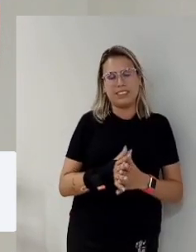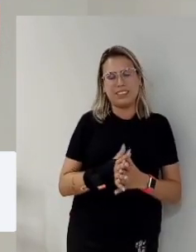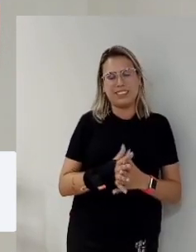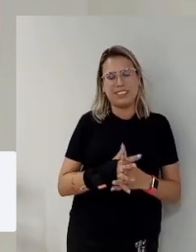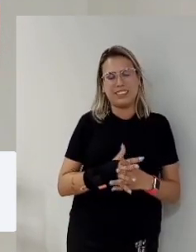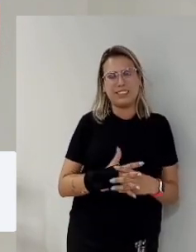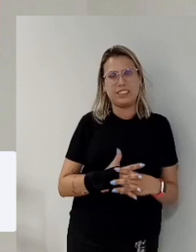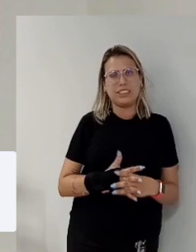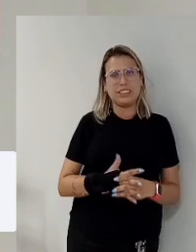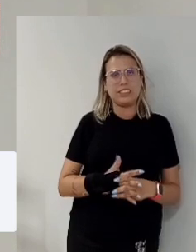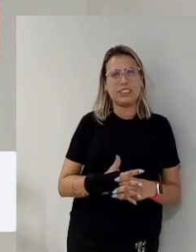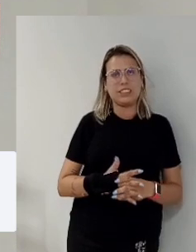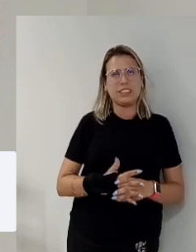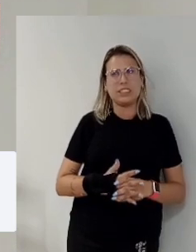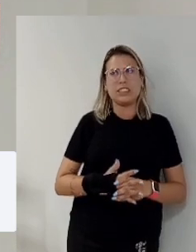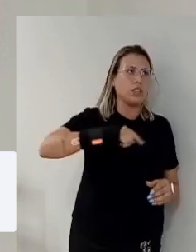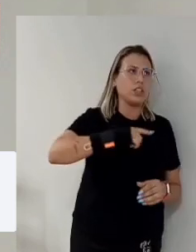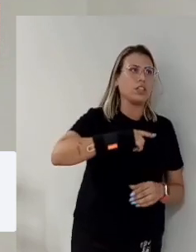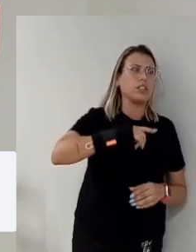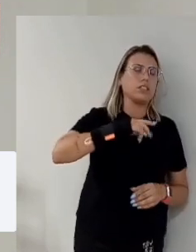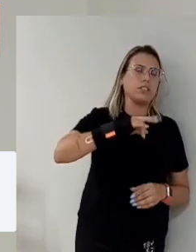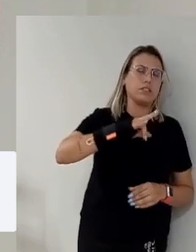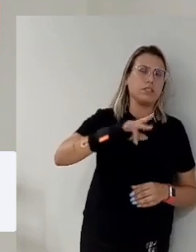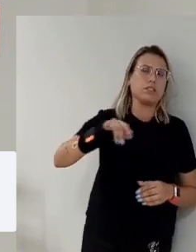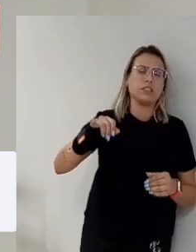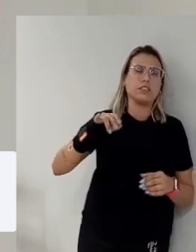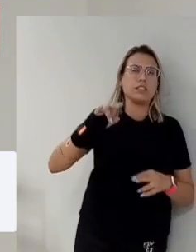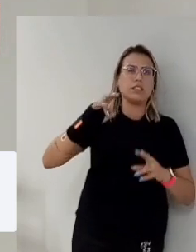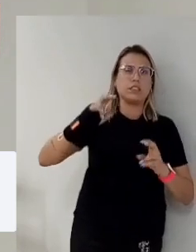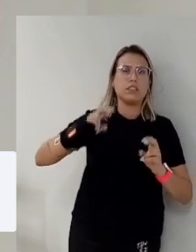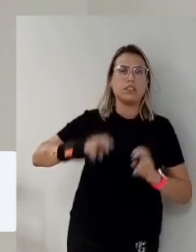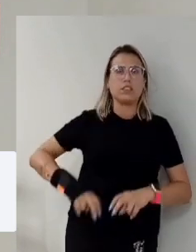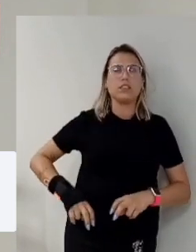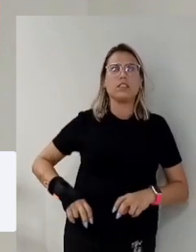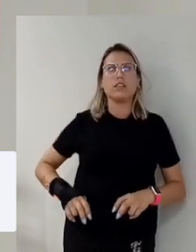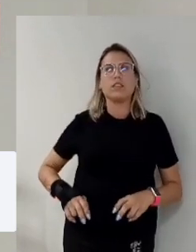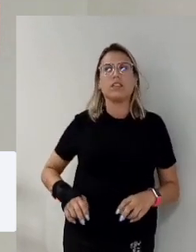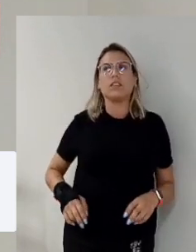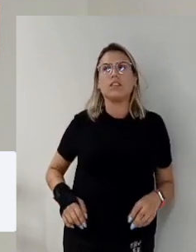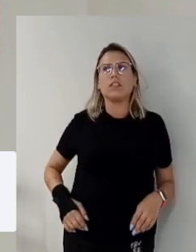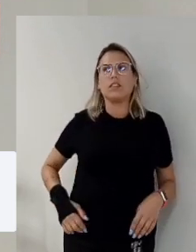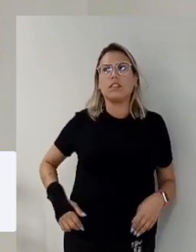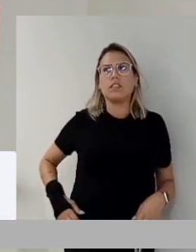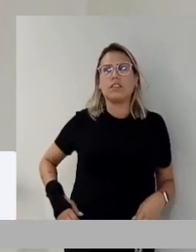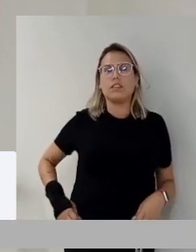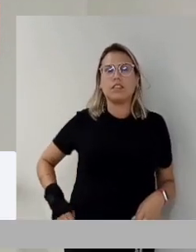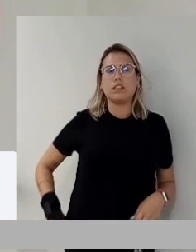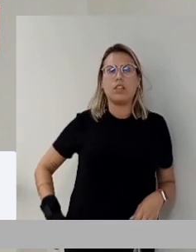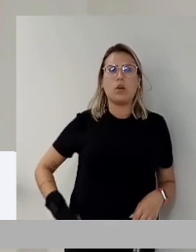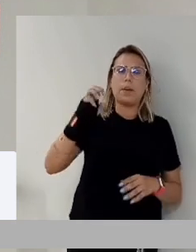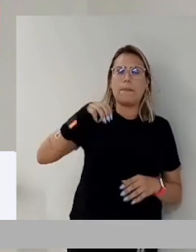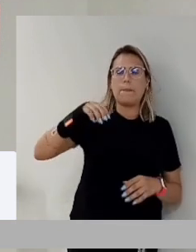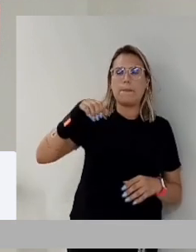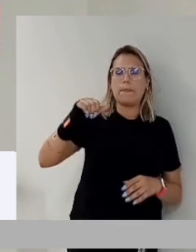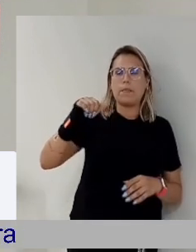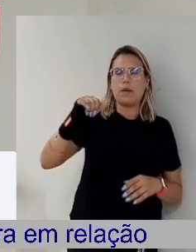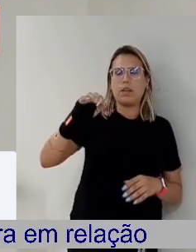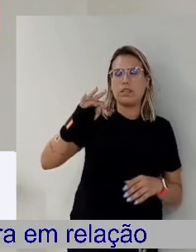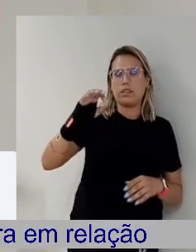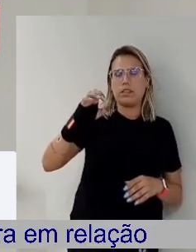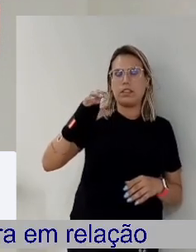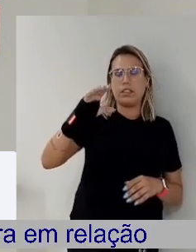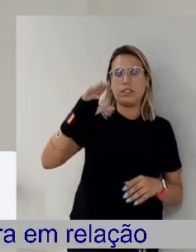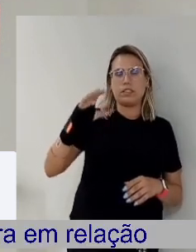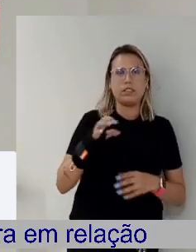Eh nós iremos sentar a secretaria da Agricultura com os representantes da emates para em relação à